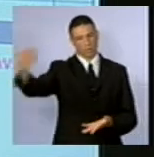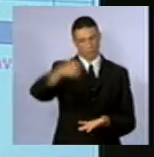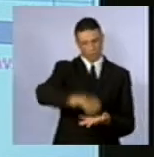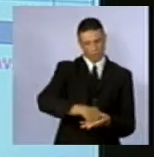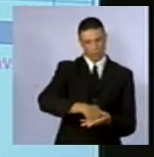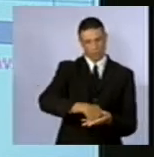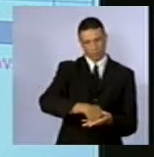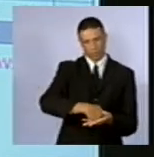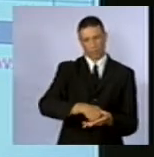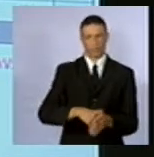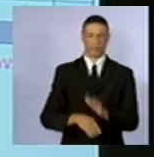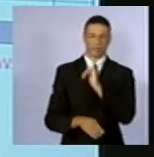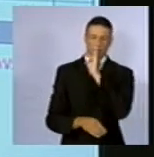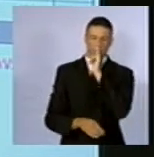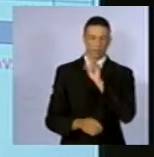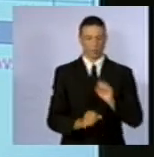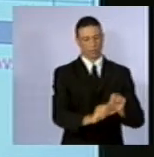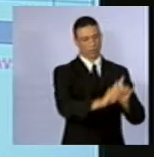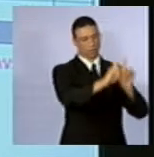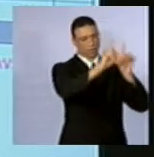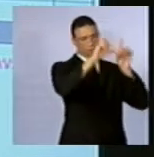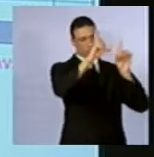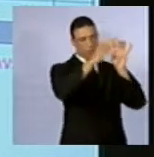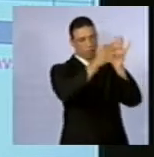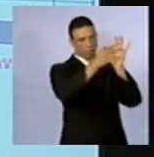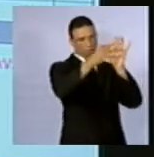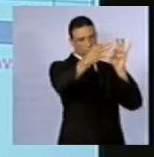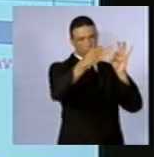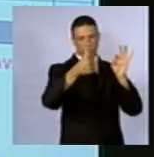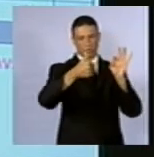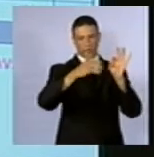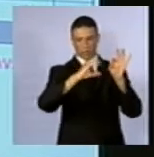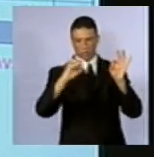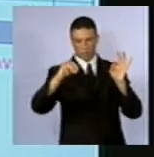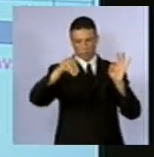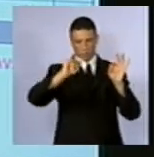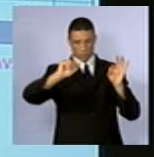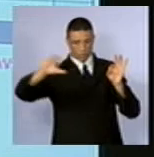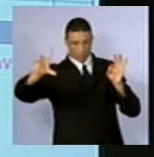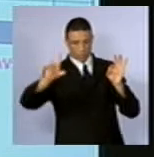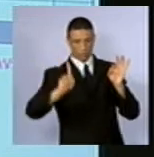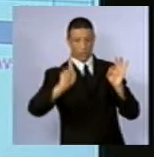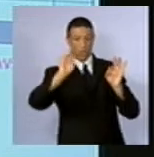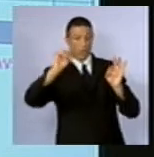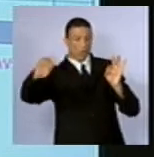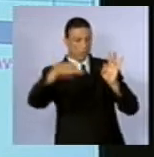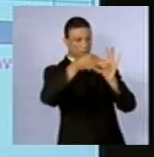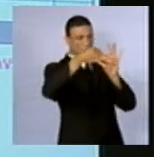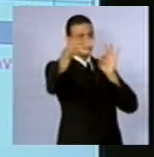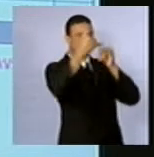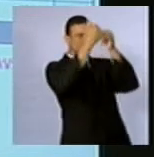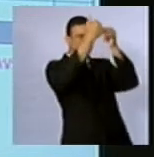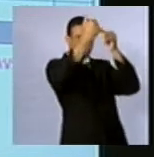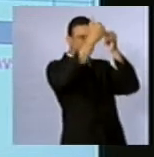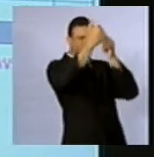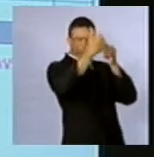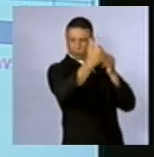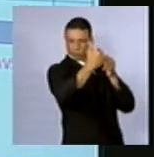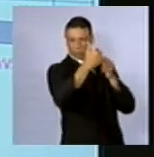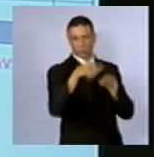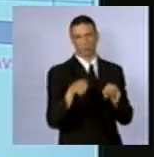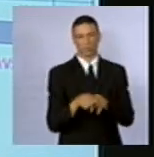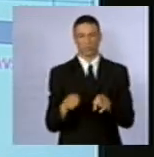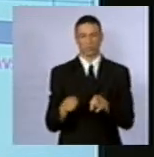ver que nós temos em torno de 100.000 km de linha quase 1000 linhas e o nível de